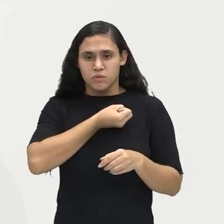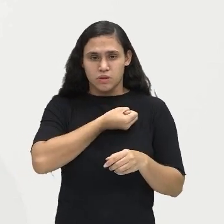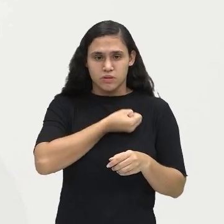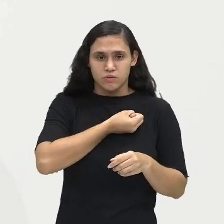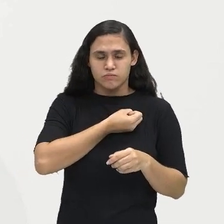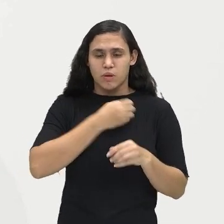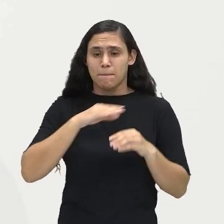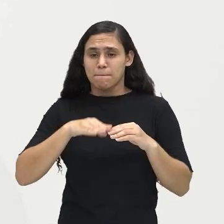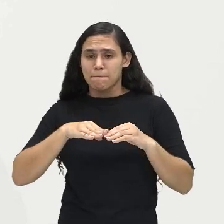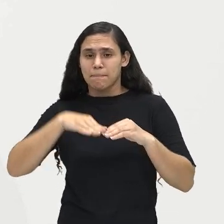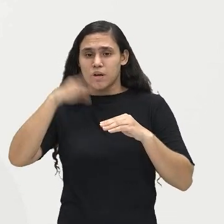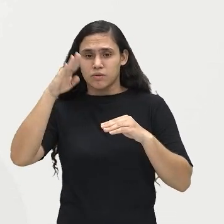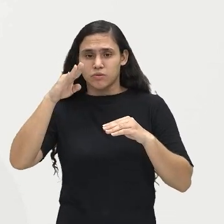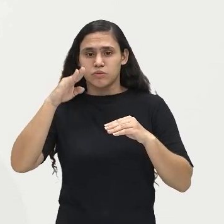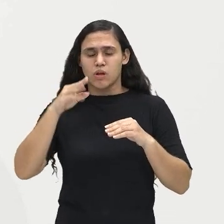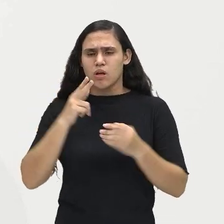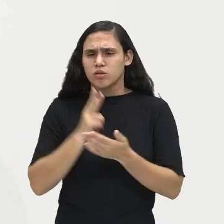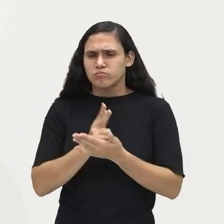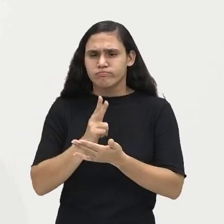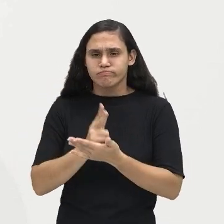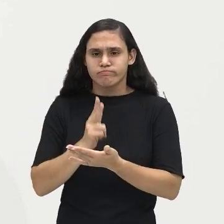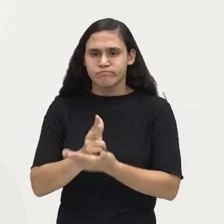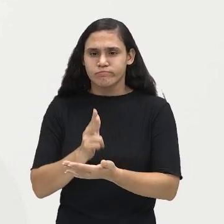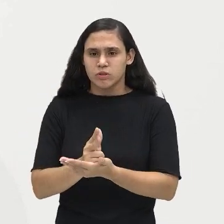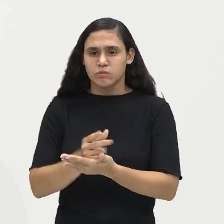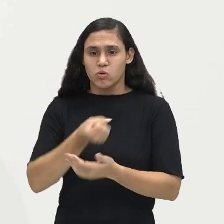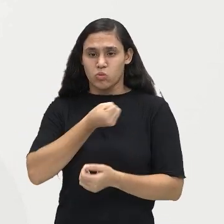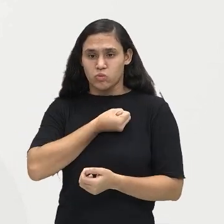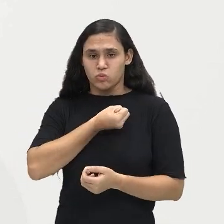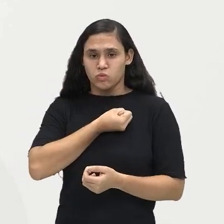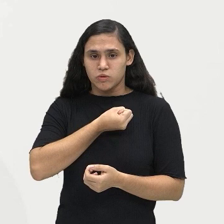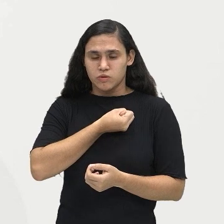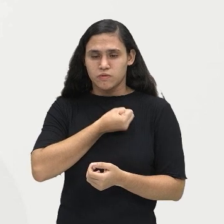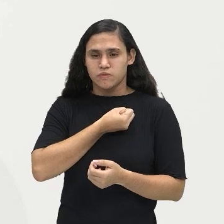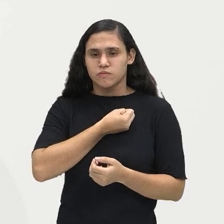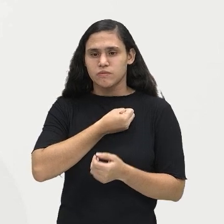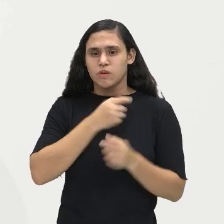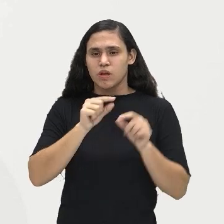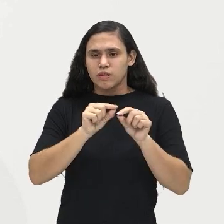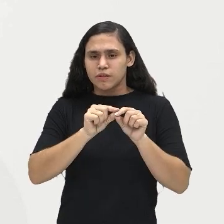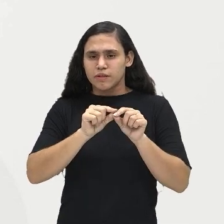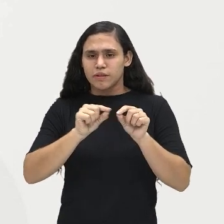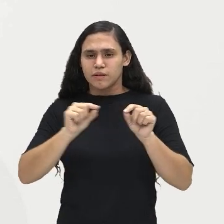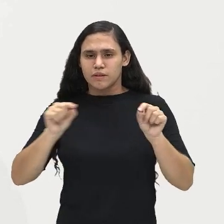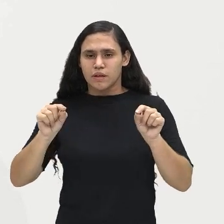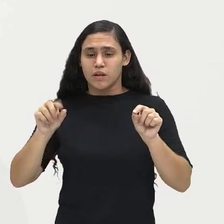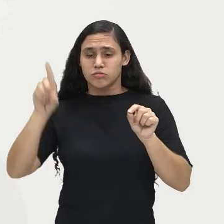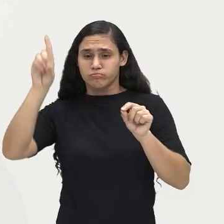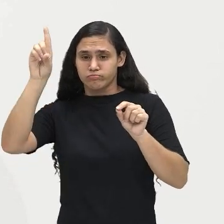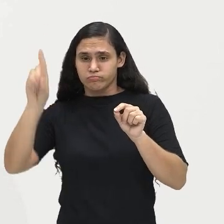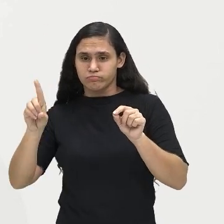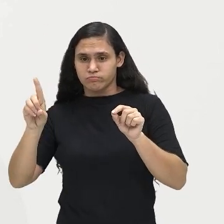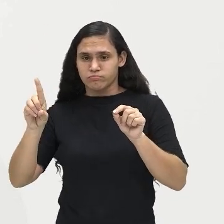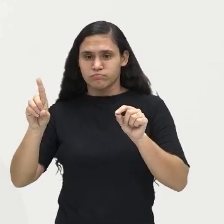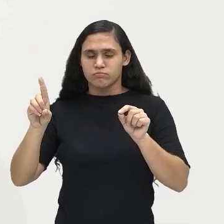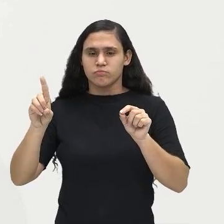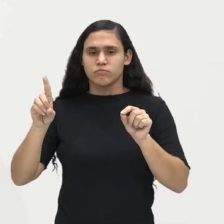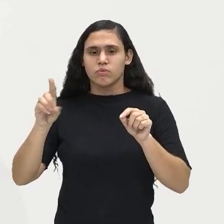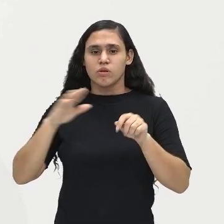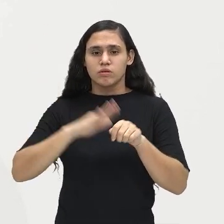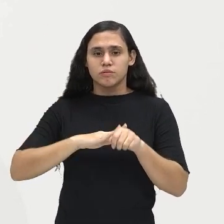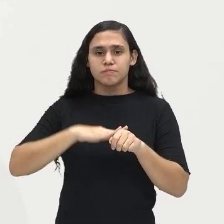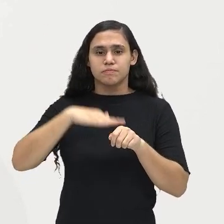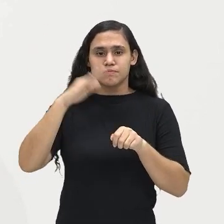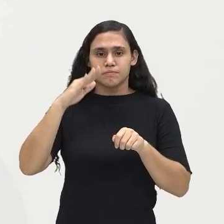que ele. Sempre, sempre, sempre essa regra. O número que estiver à